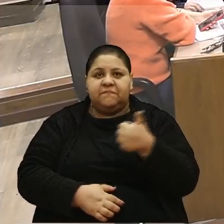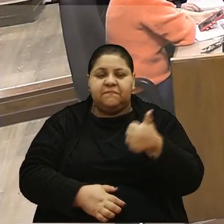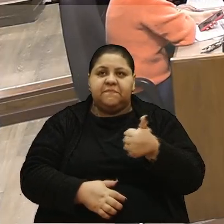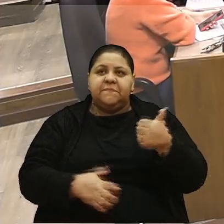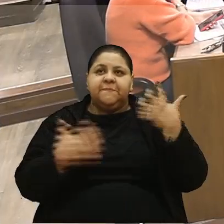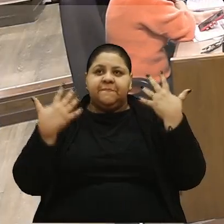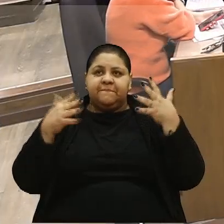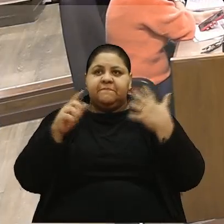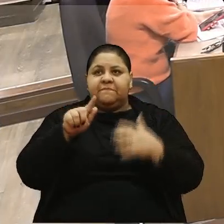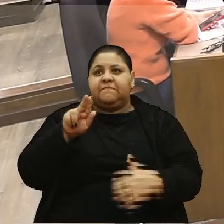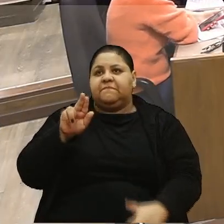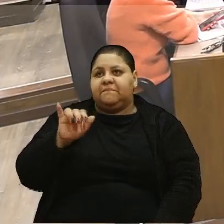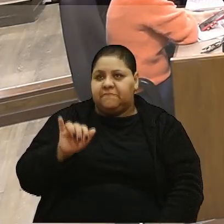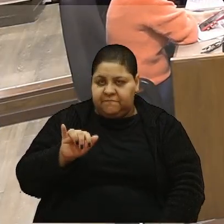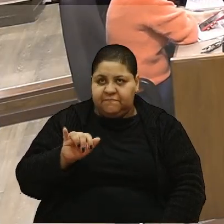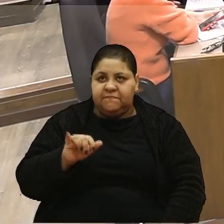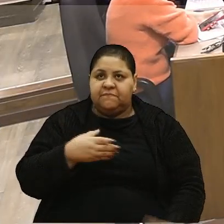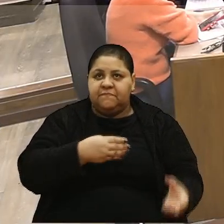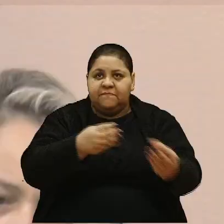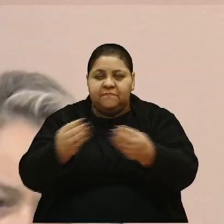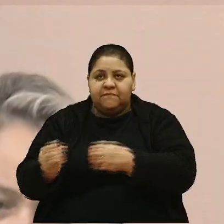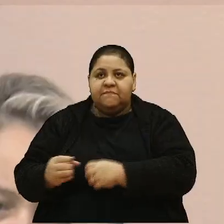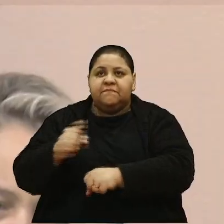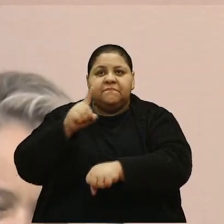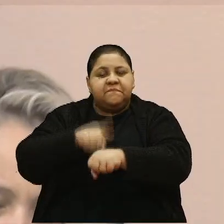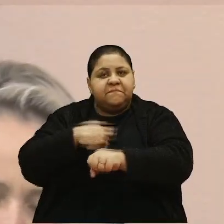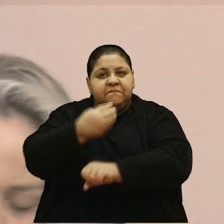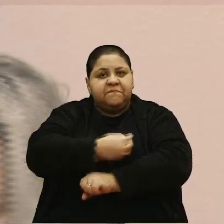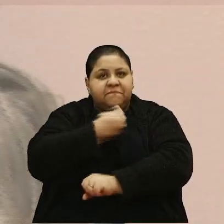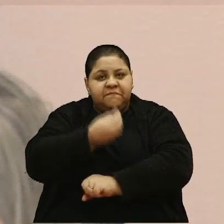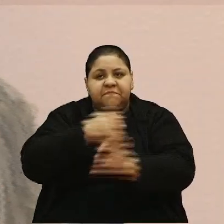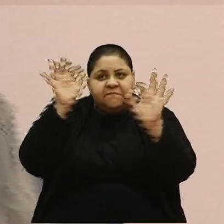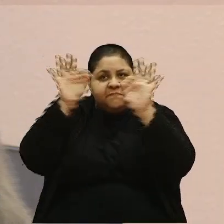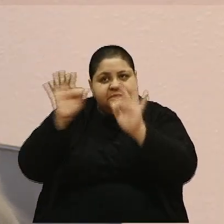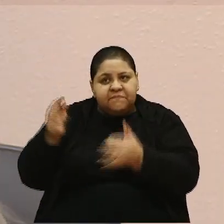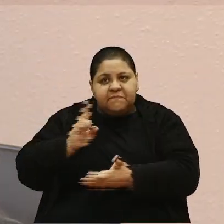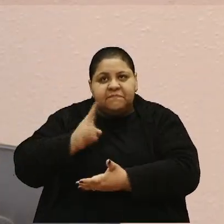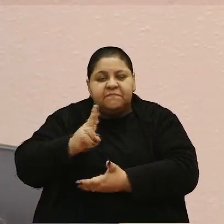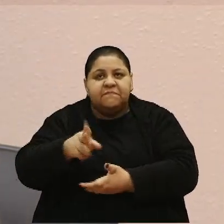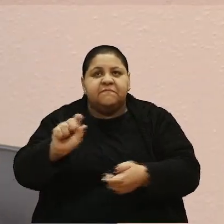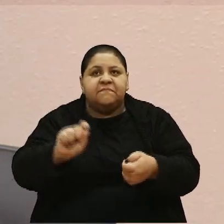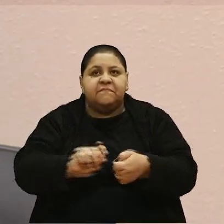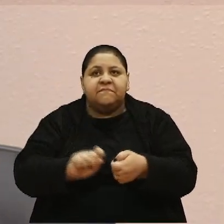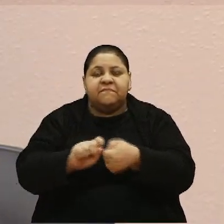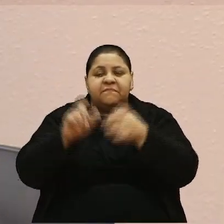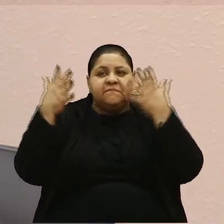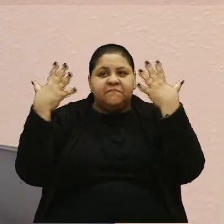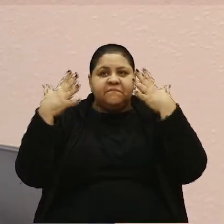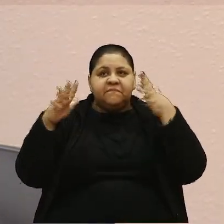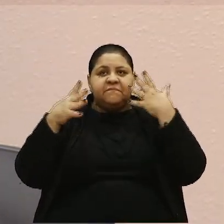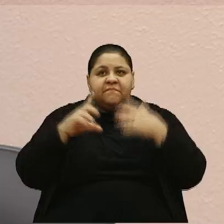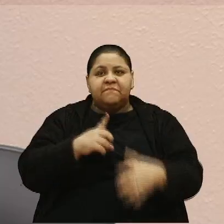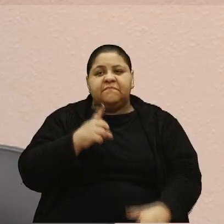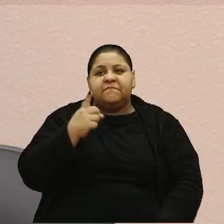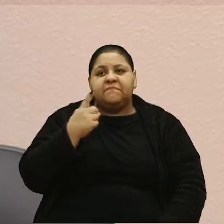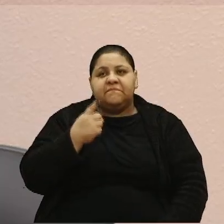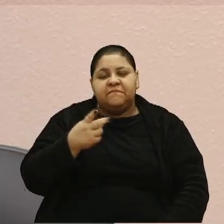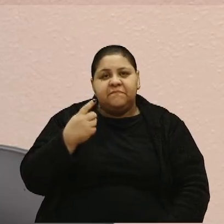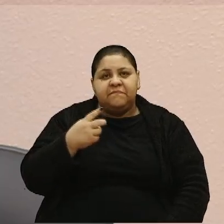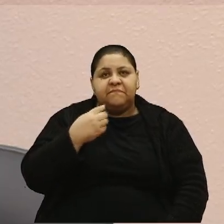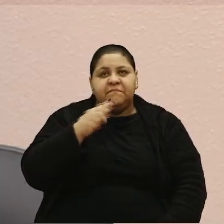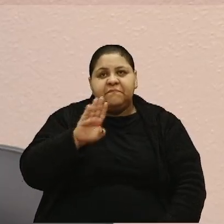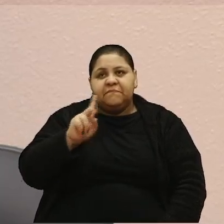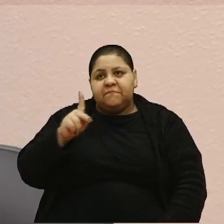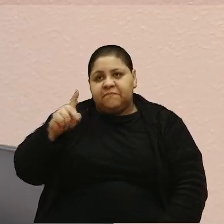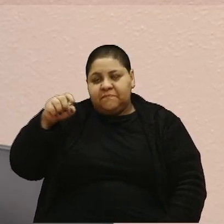parabenizar o Gui, muitos anos de vida, felicidades sempre, e também fazer um voto de louvor ao 12º Batalhão, Primeira